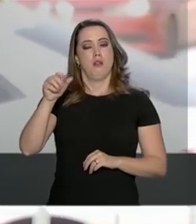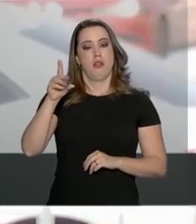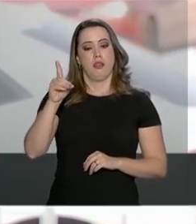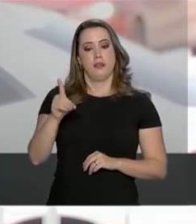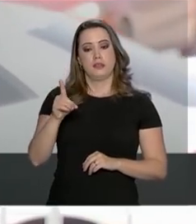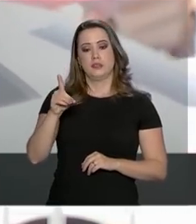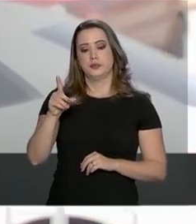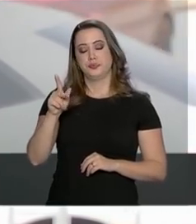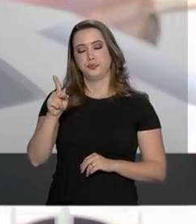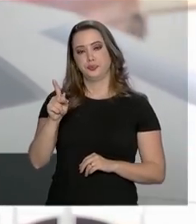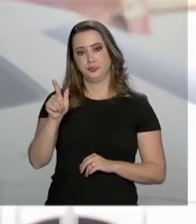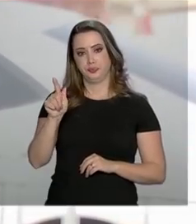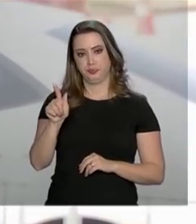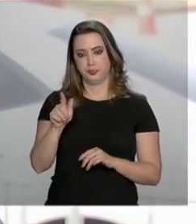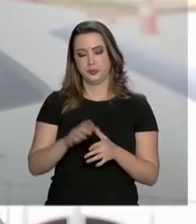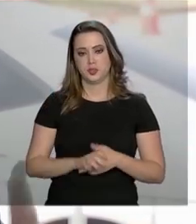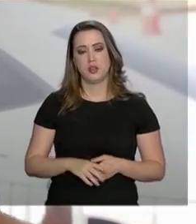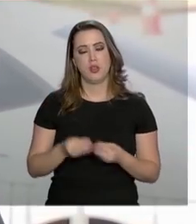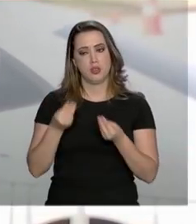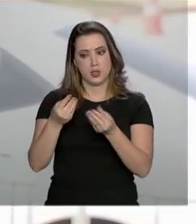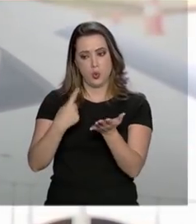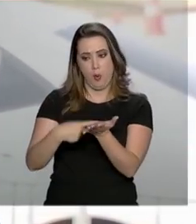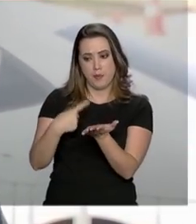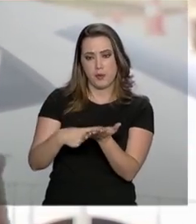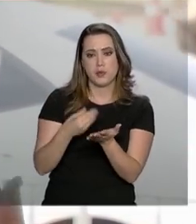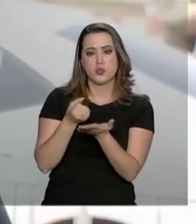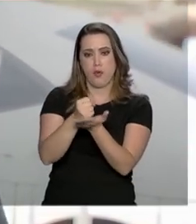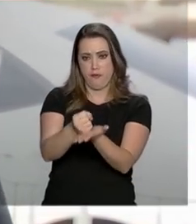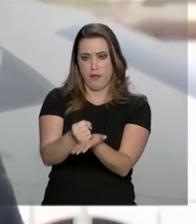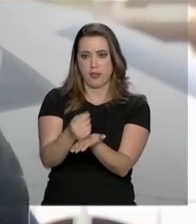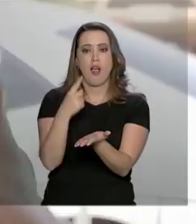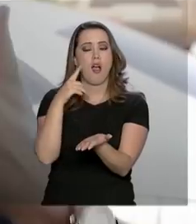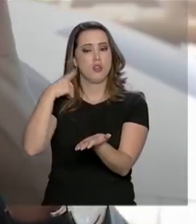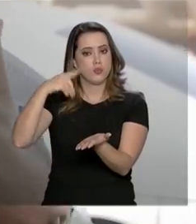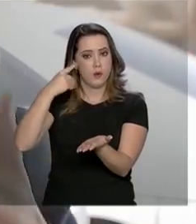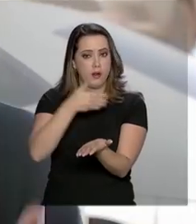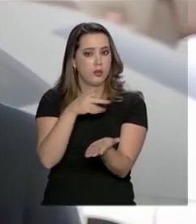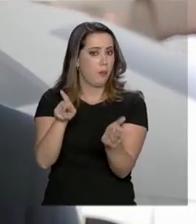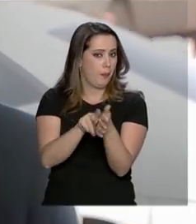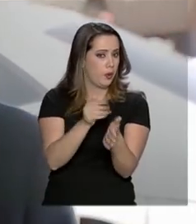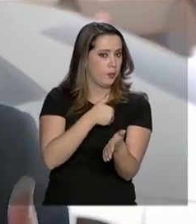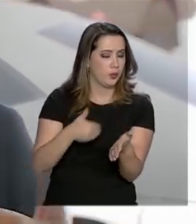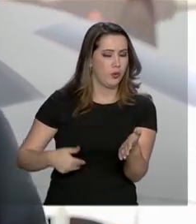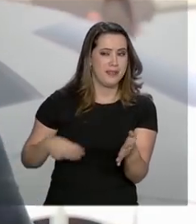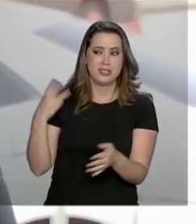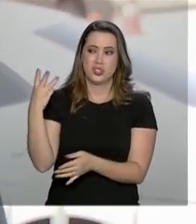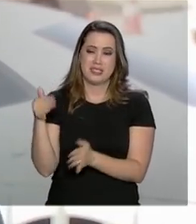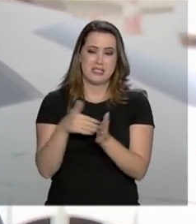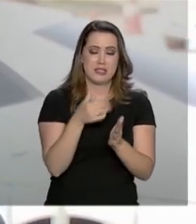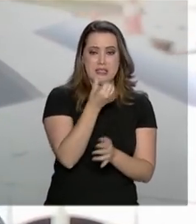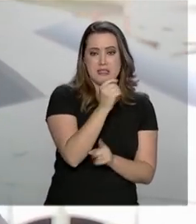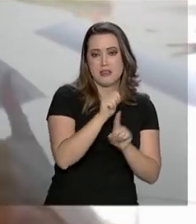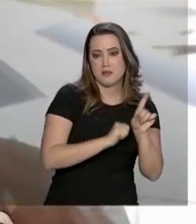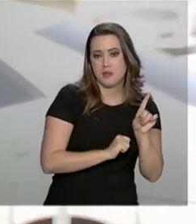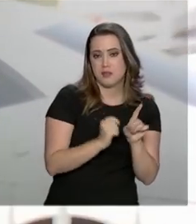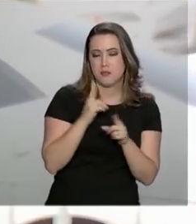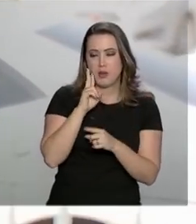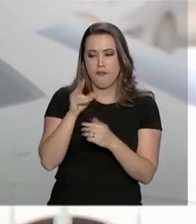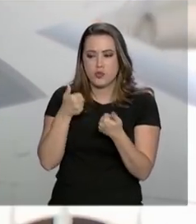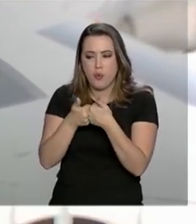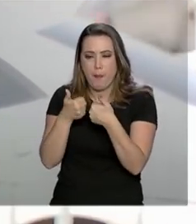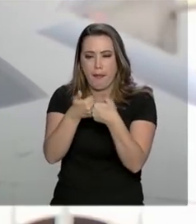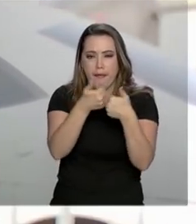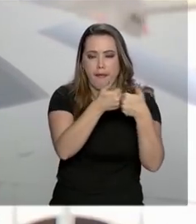compromisso com a população de Brumadinho de disponibilizar defensores públicos nos próximos 3 a 6 meses para